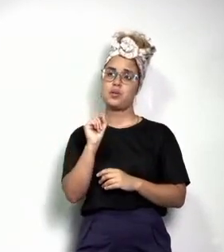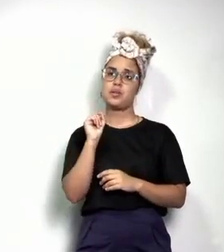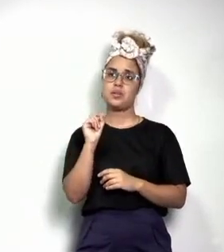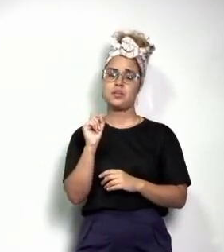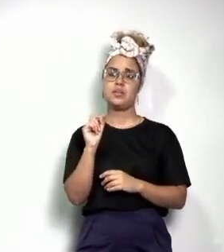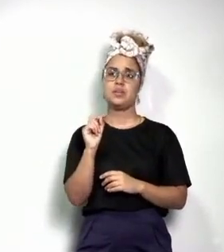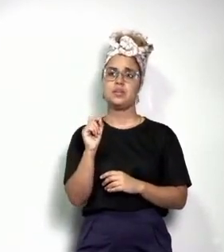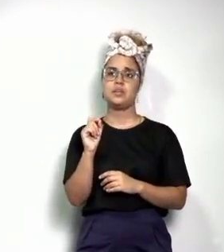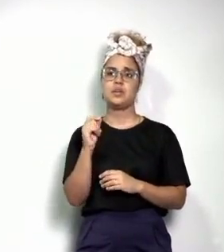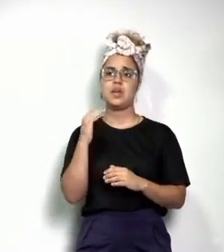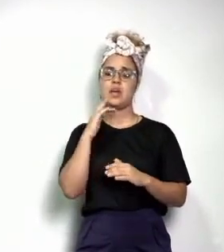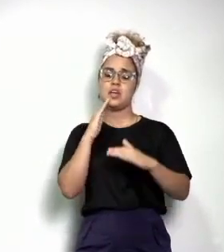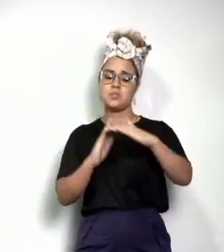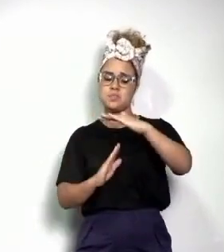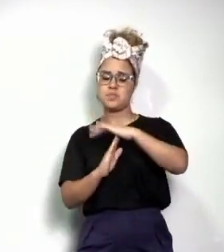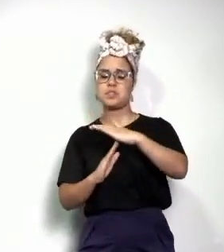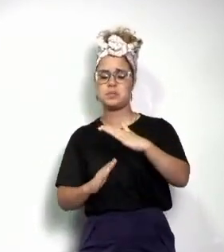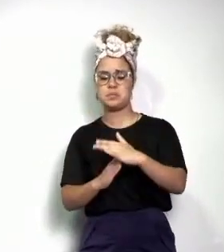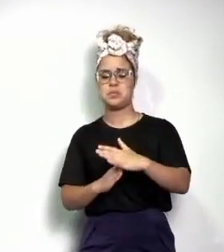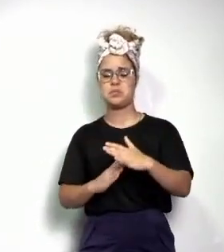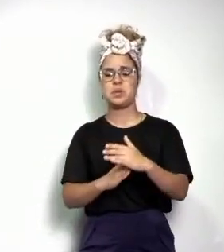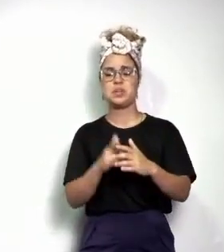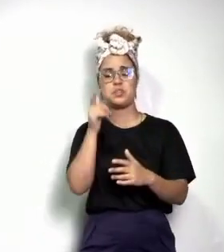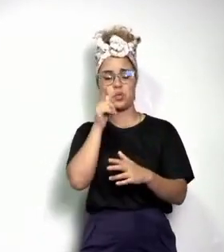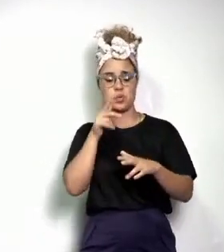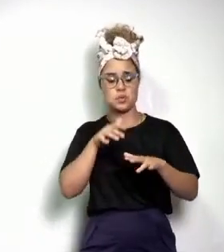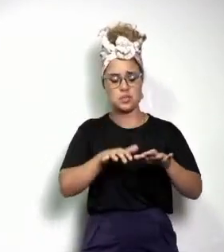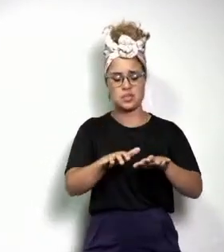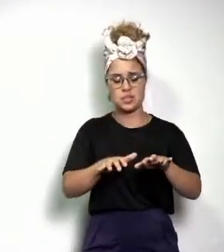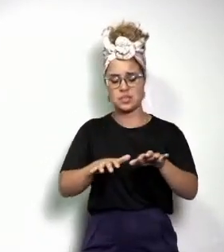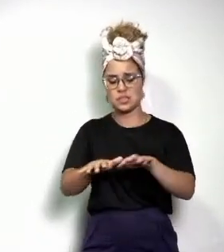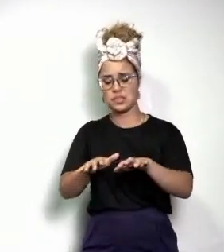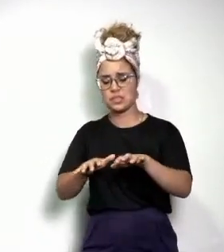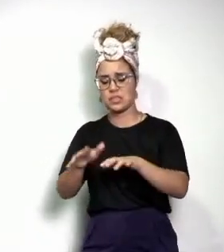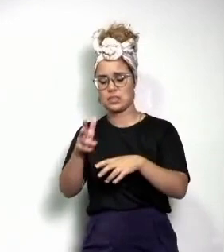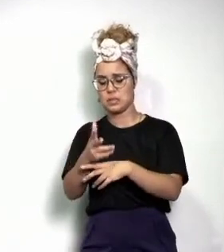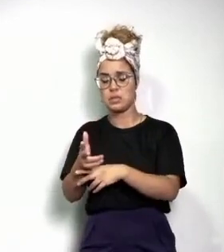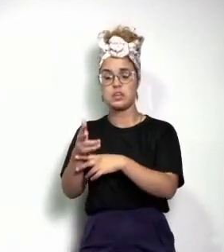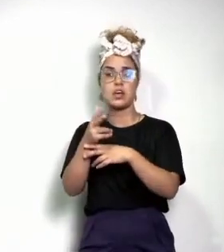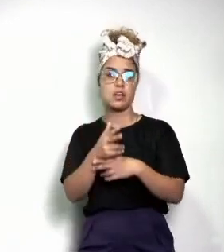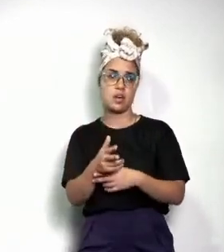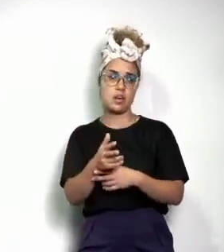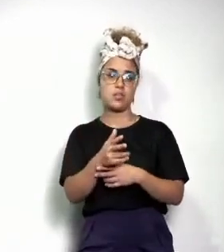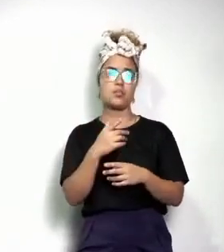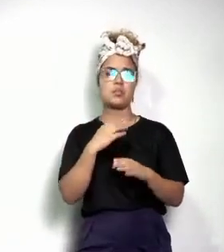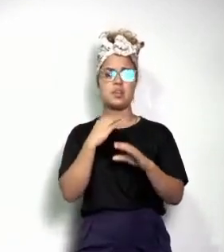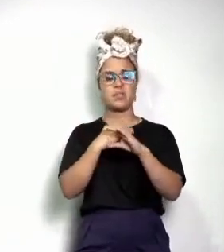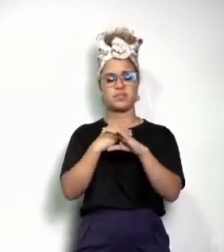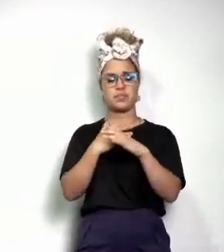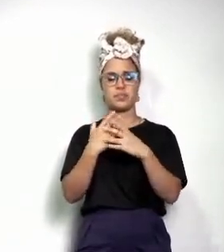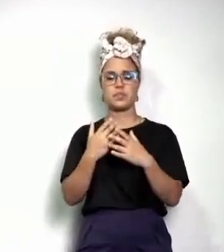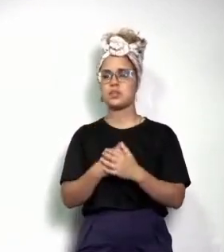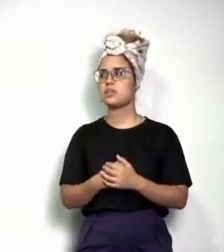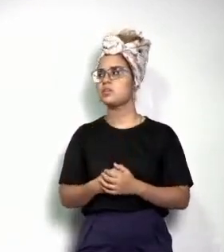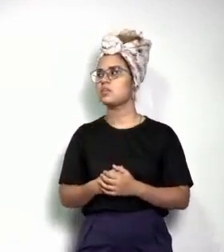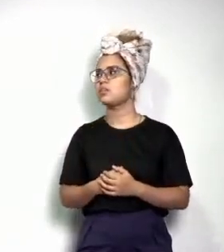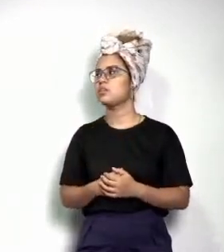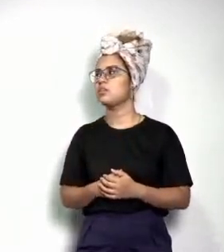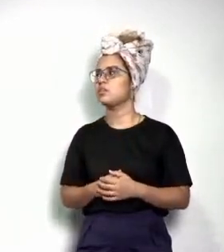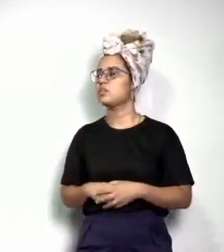enfim, ser um impedimento até no, na ação e na movimentação de planos.